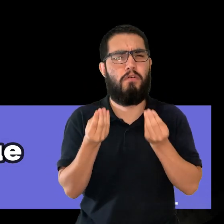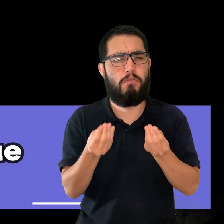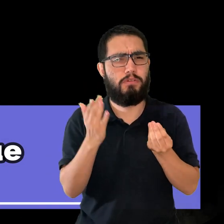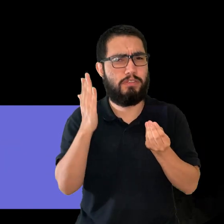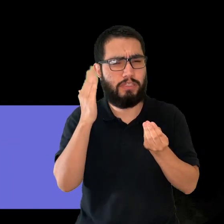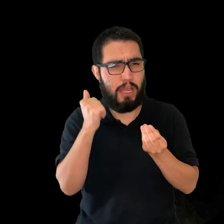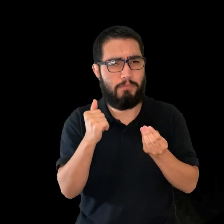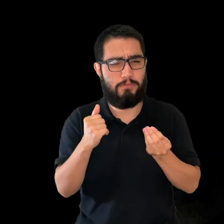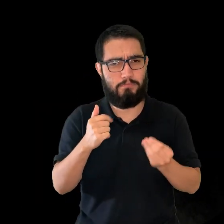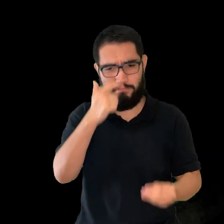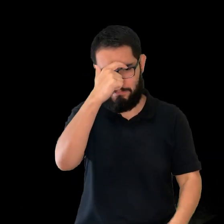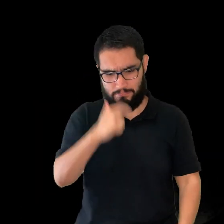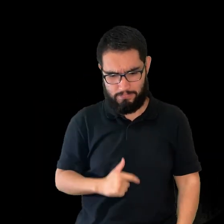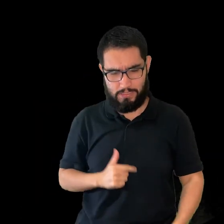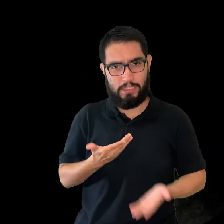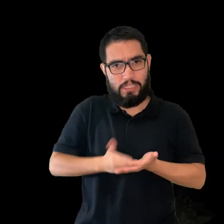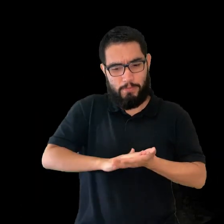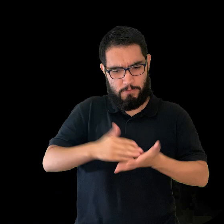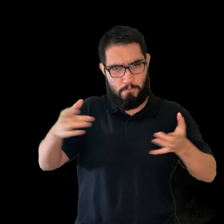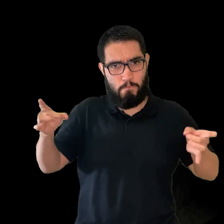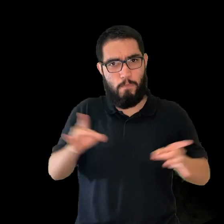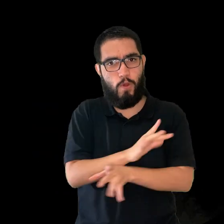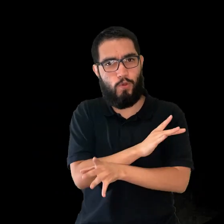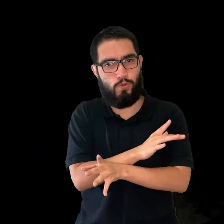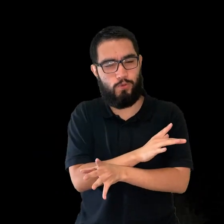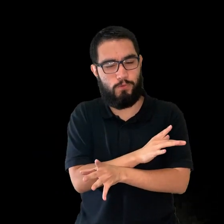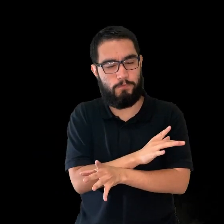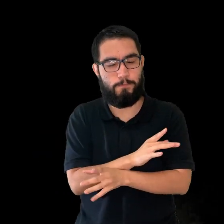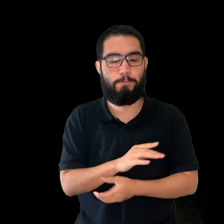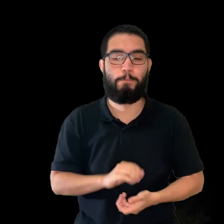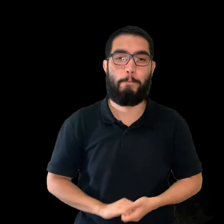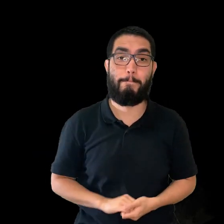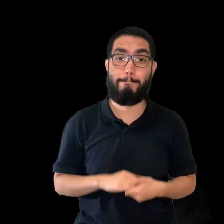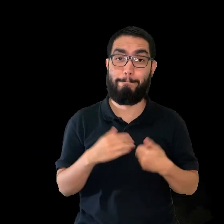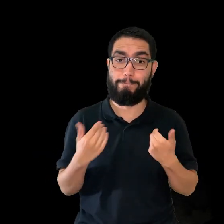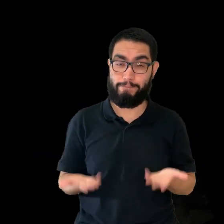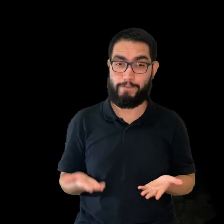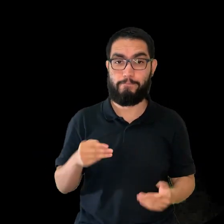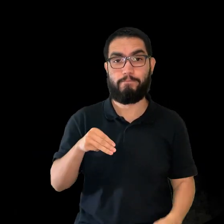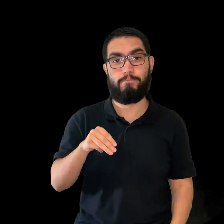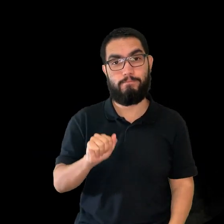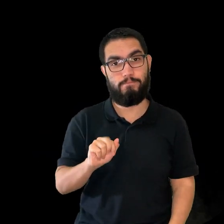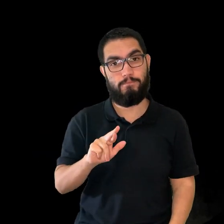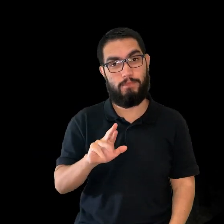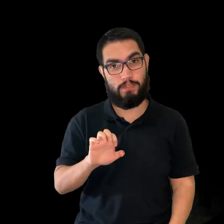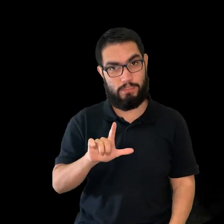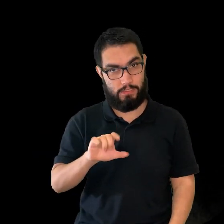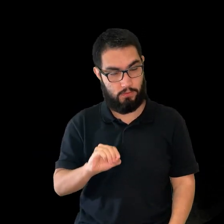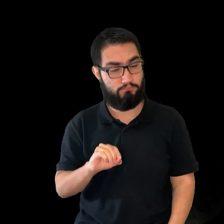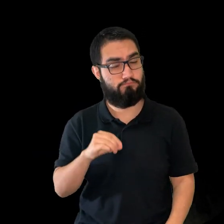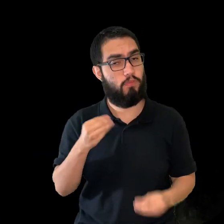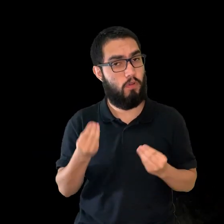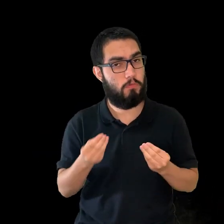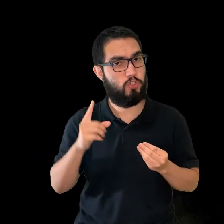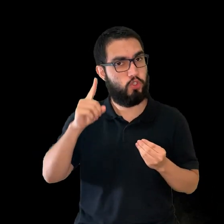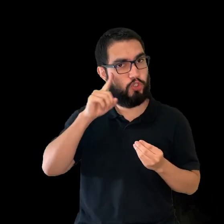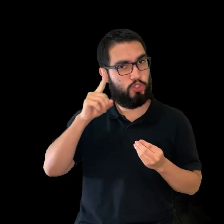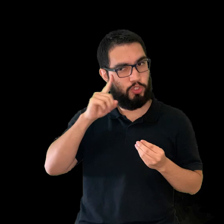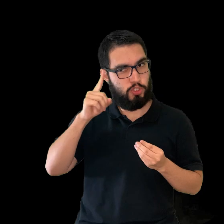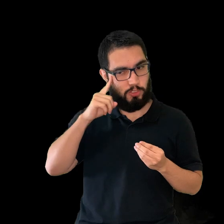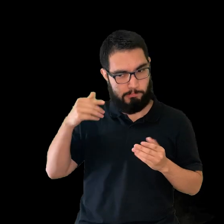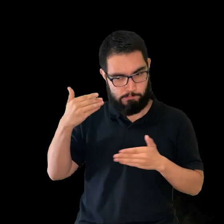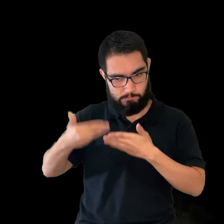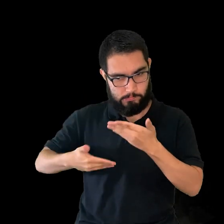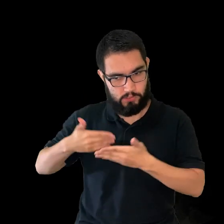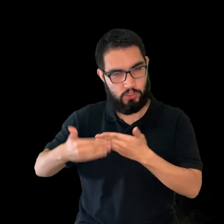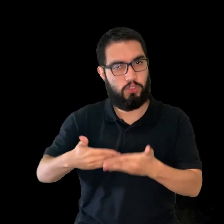sabemos que o intérprete está pronto? Então, Marcelo, no dia a dia é onde nós vamos adquirindo